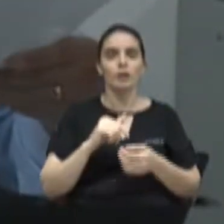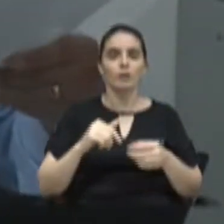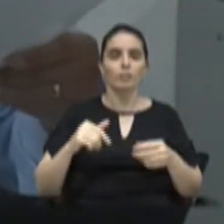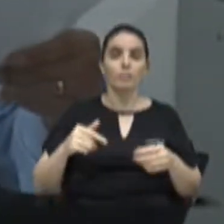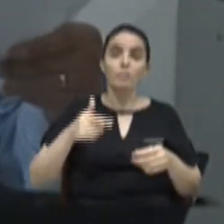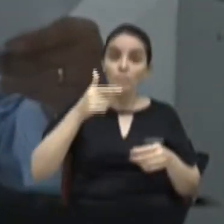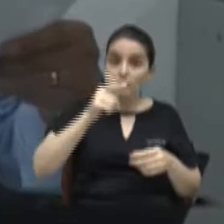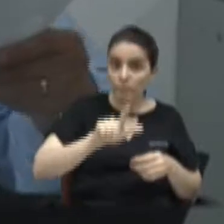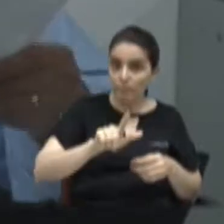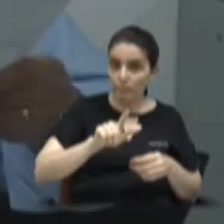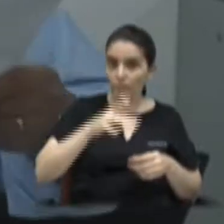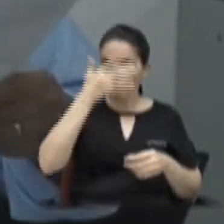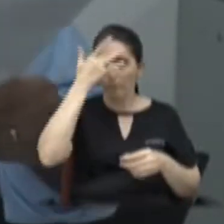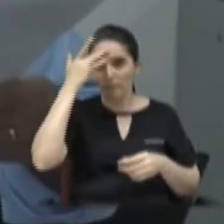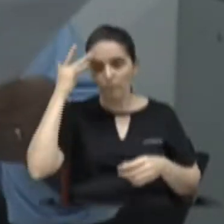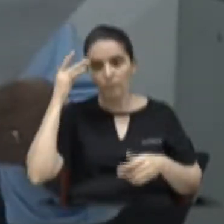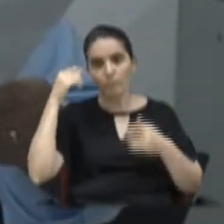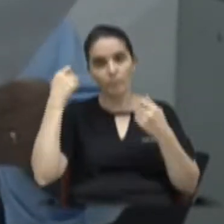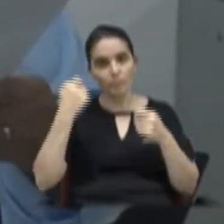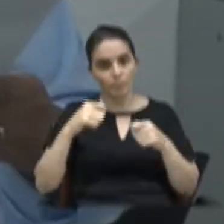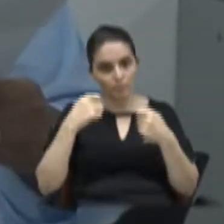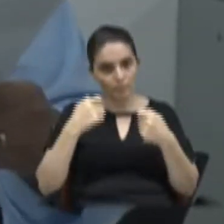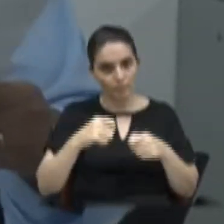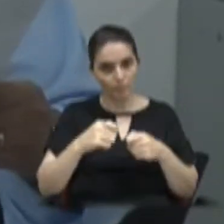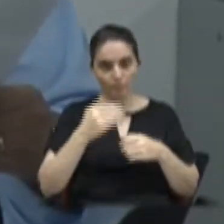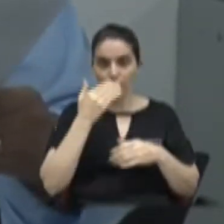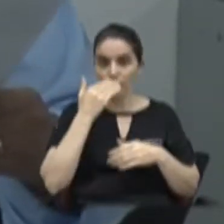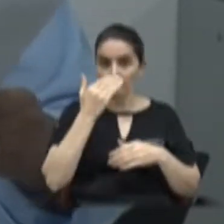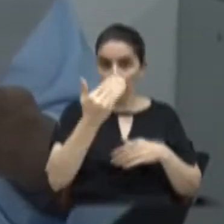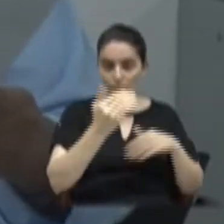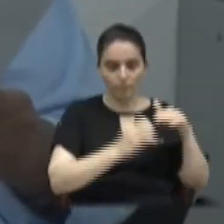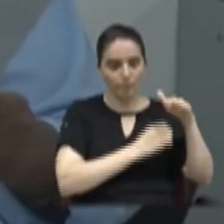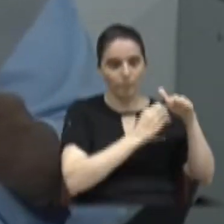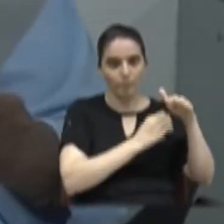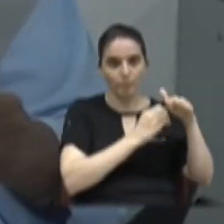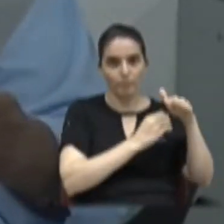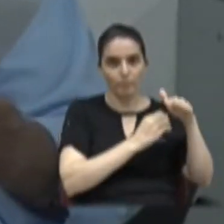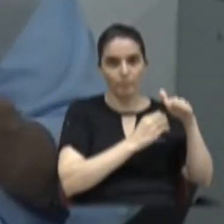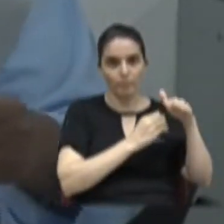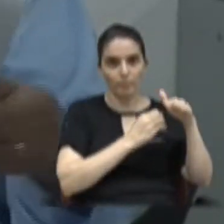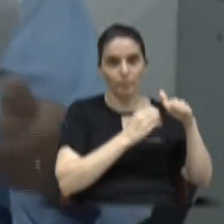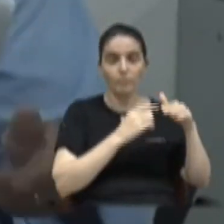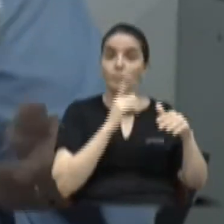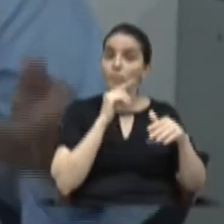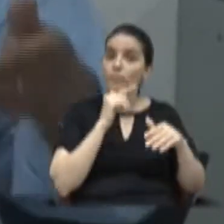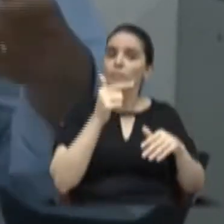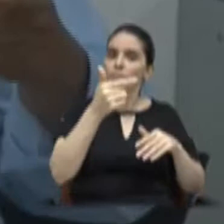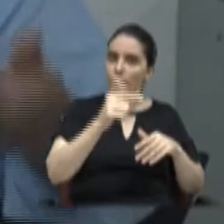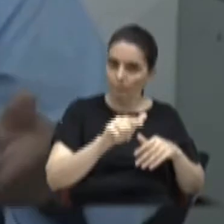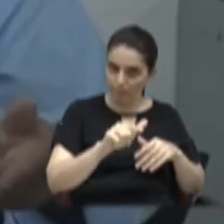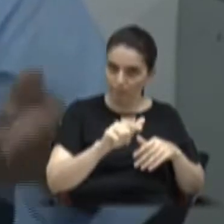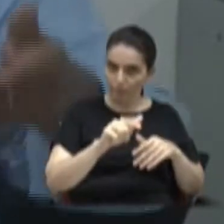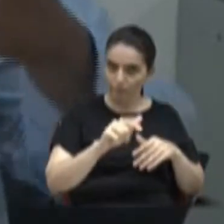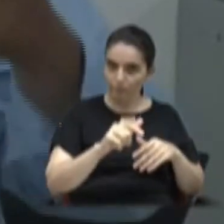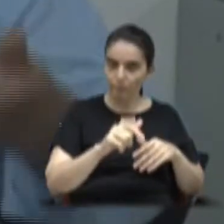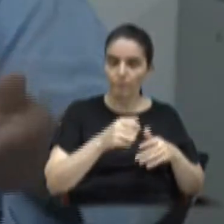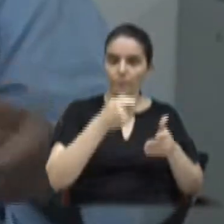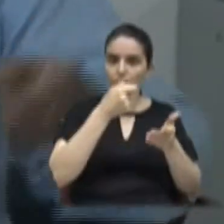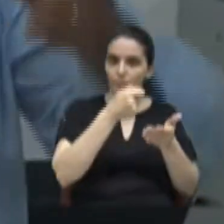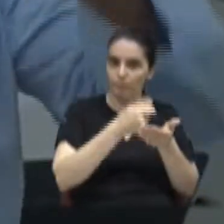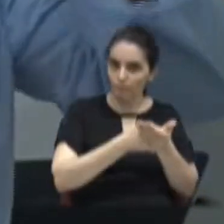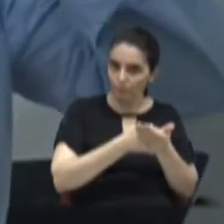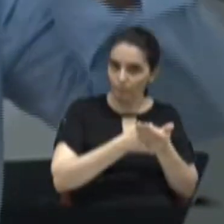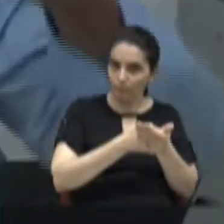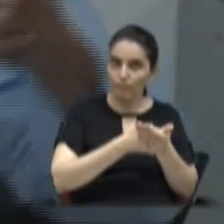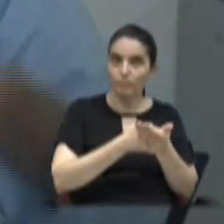o usuário deverá solicitar à concessionária a religação, mantendo o pagamento de um valor.